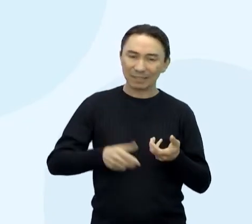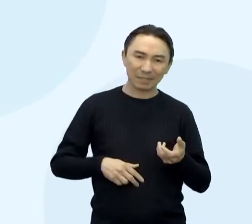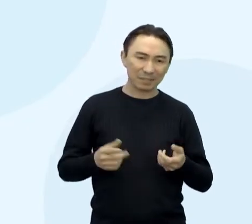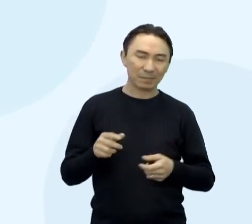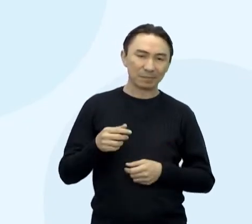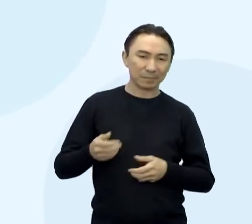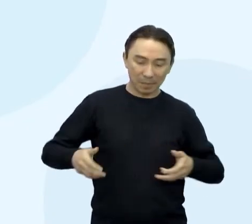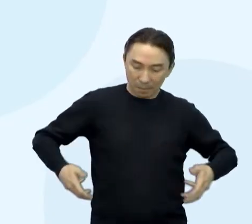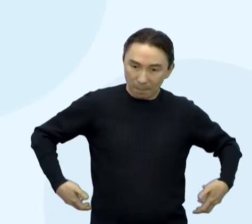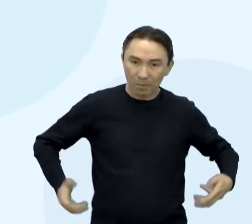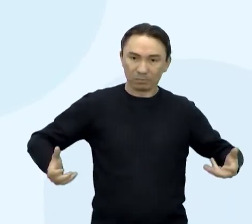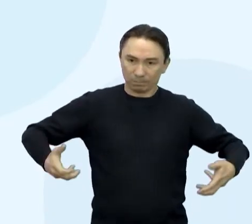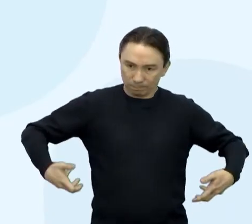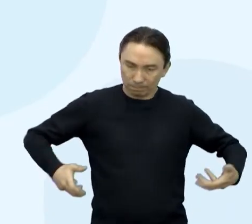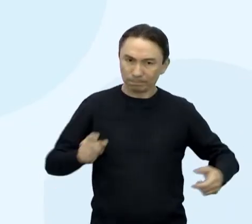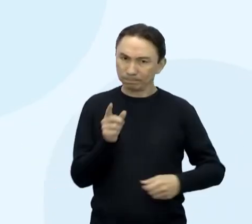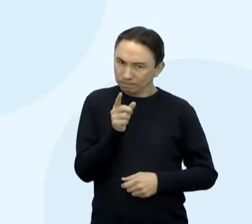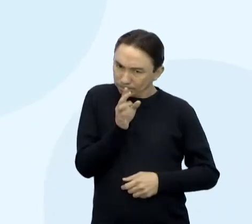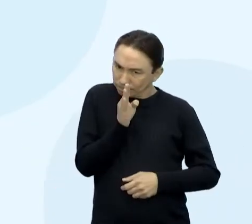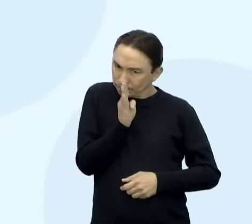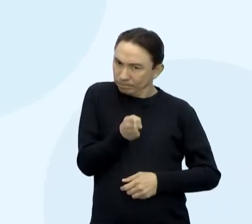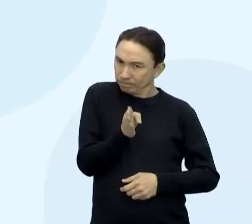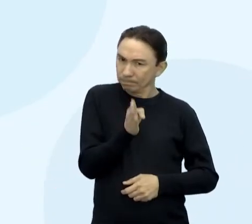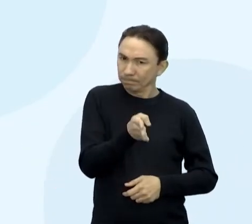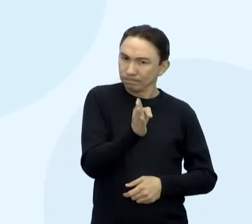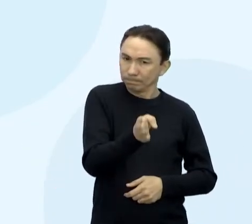frente, deixa eu apagar aqui.